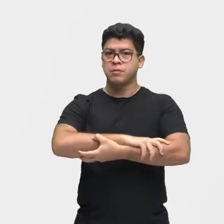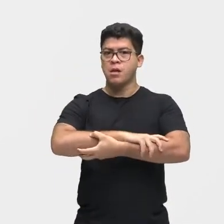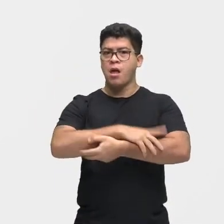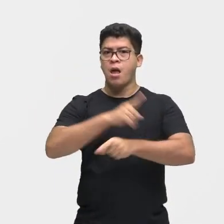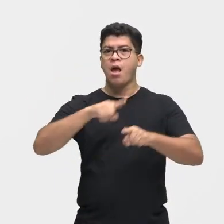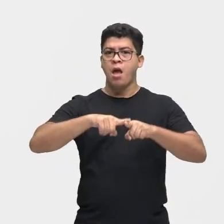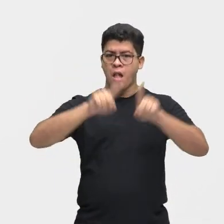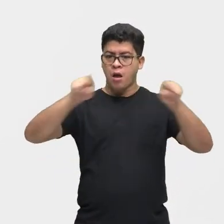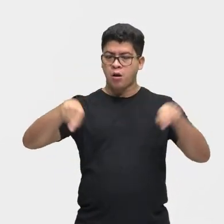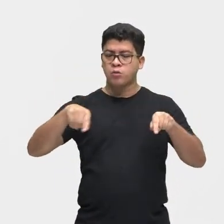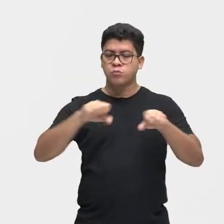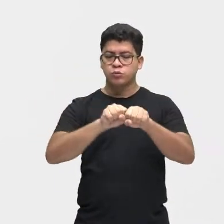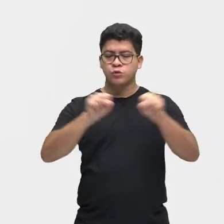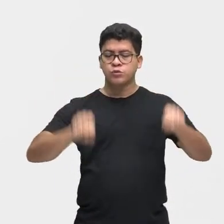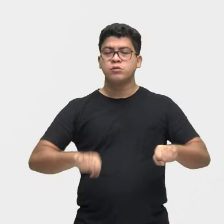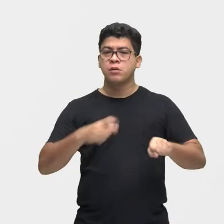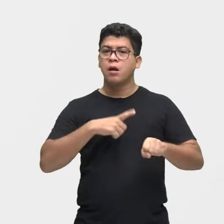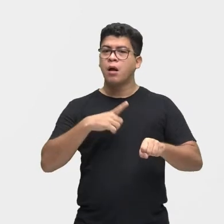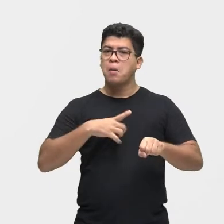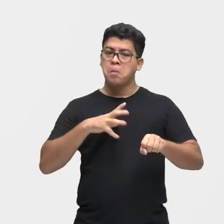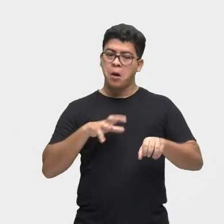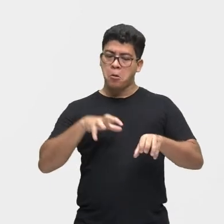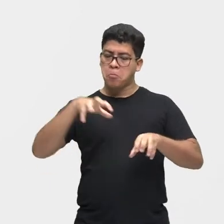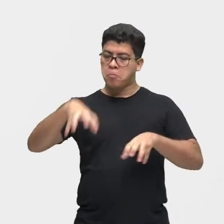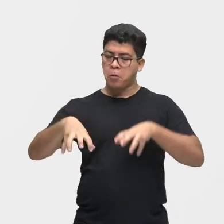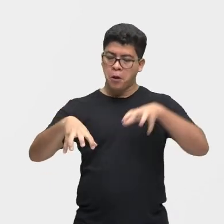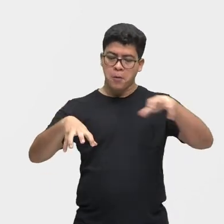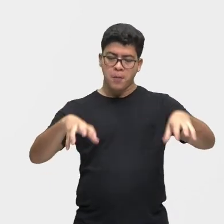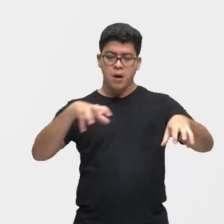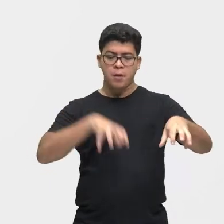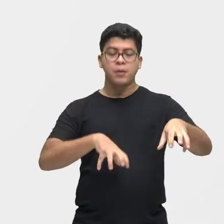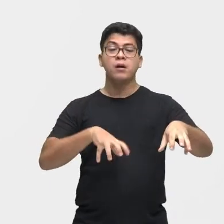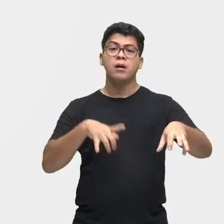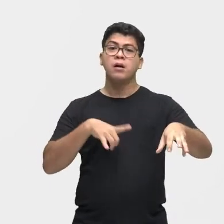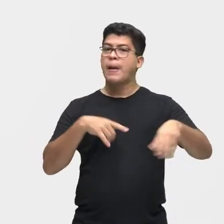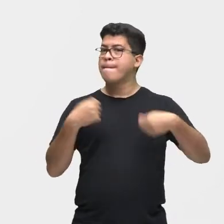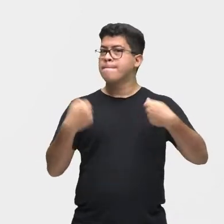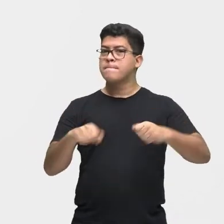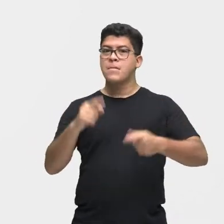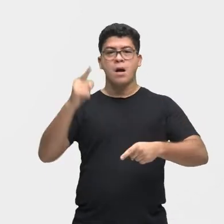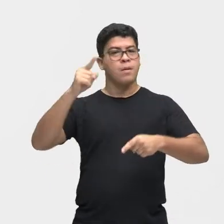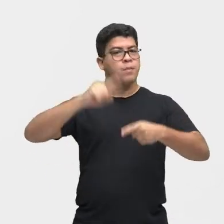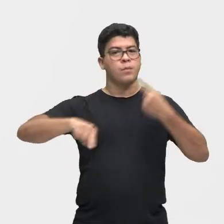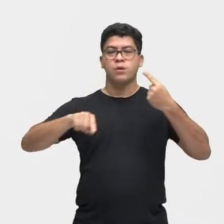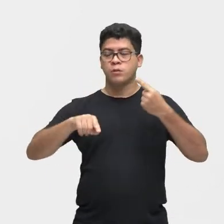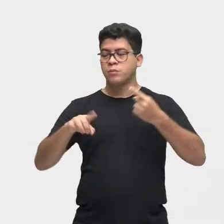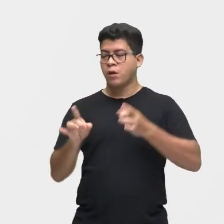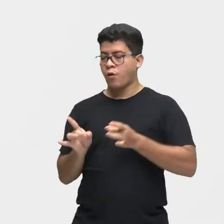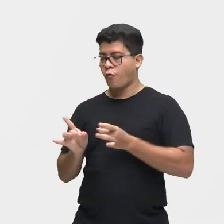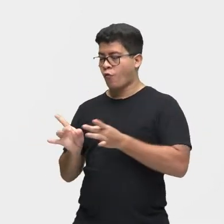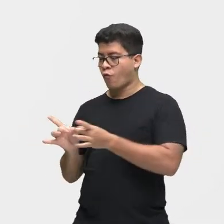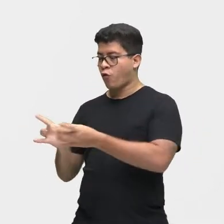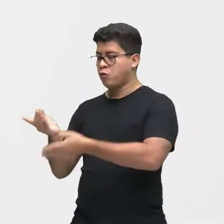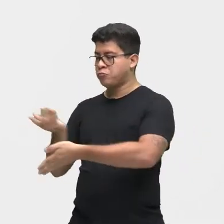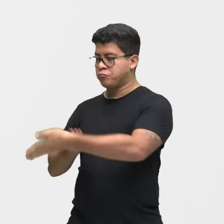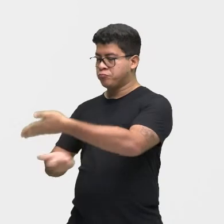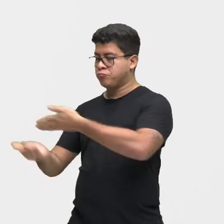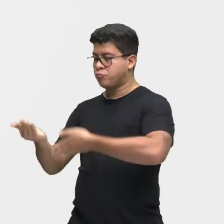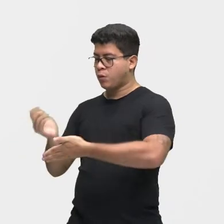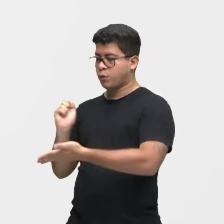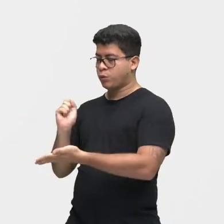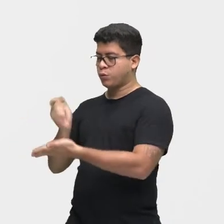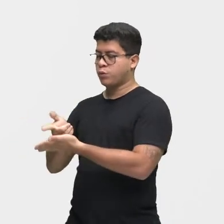que determinava ali que as colônias, né, estavam proibidas de comercializar com outras metrópoles. Então, uma vez que eu tenho uma